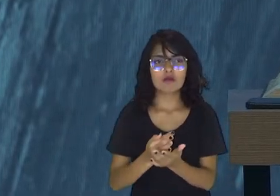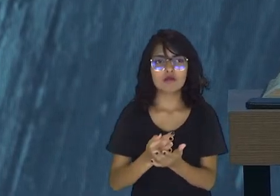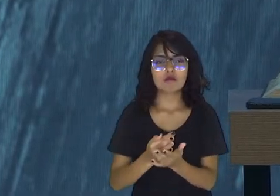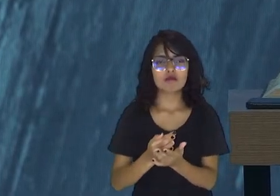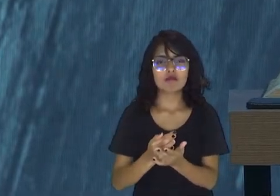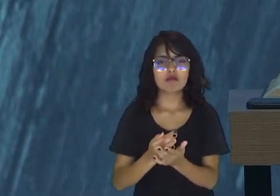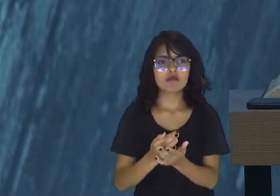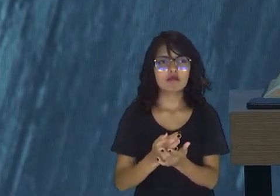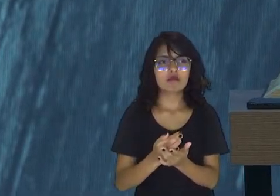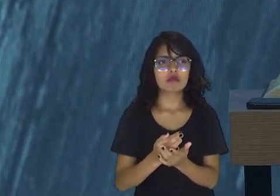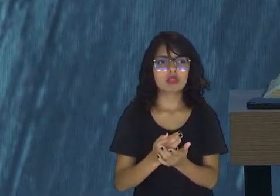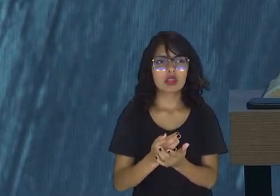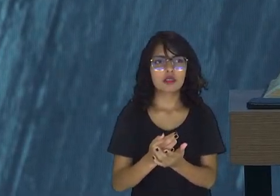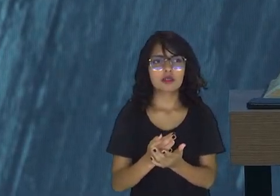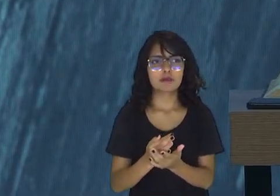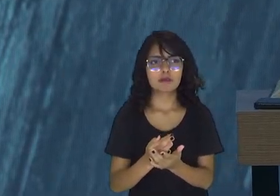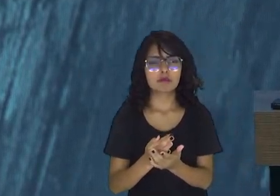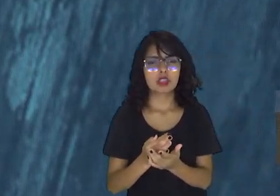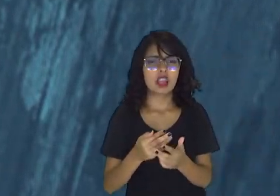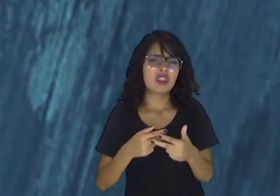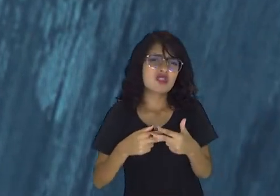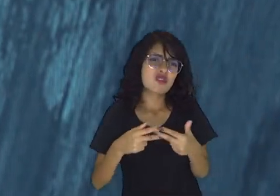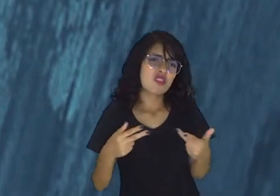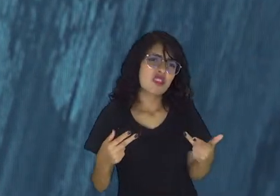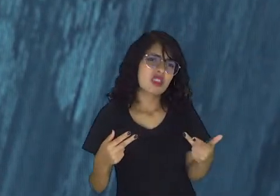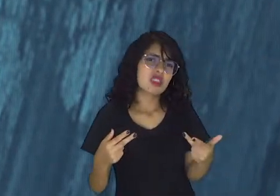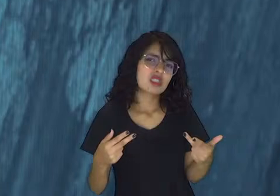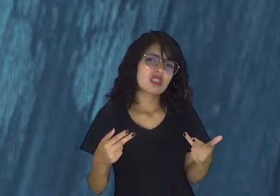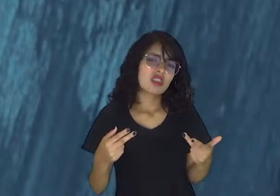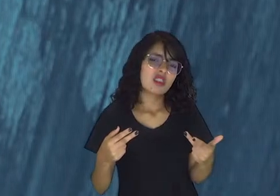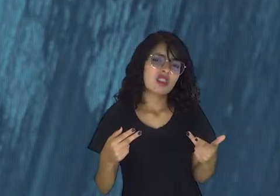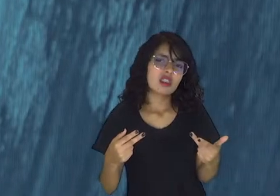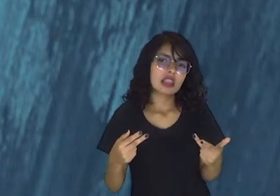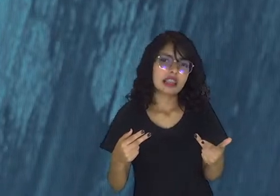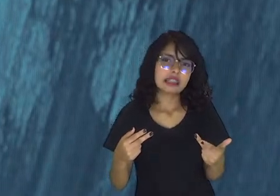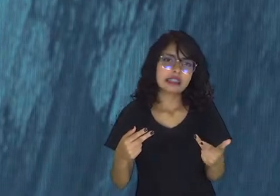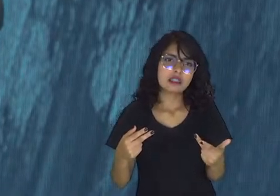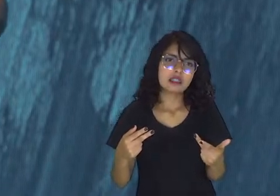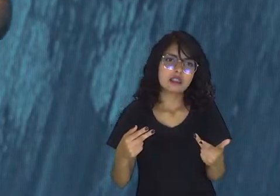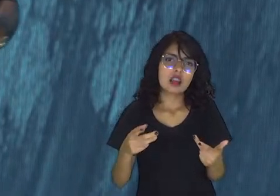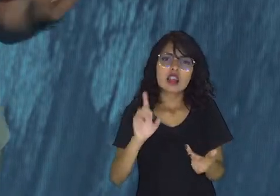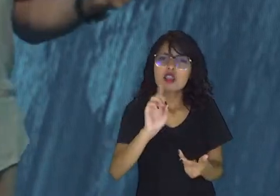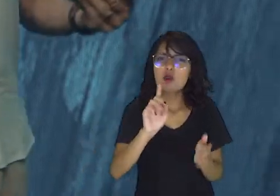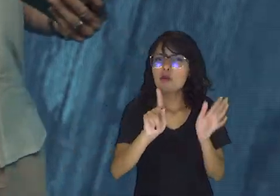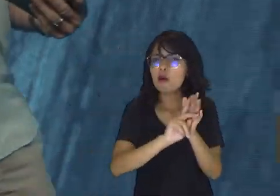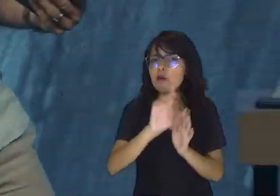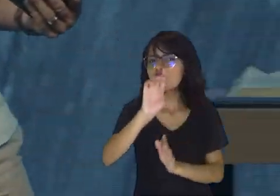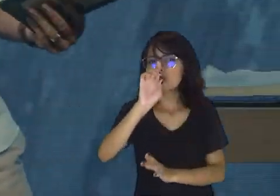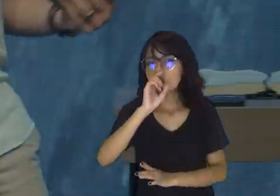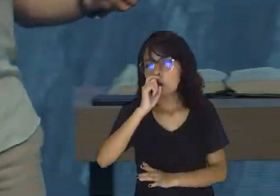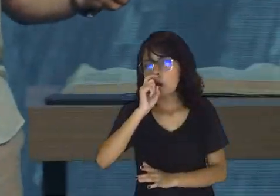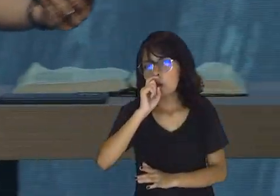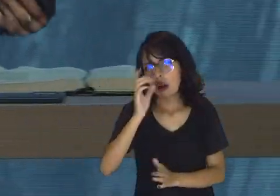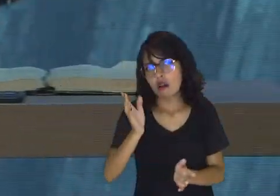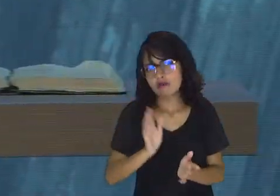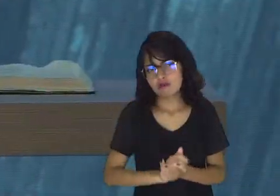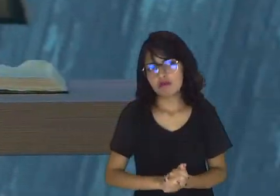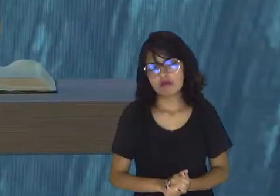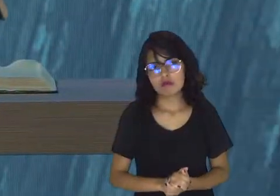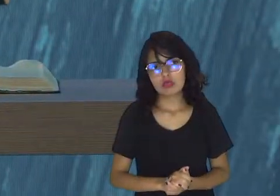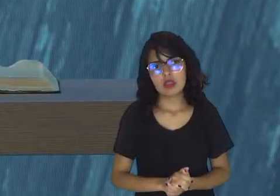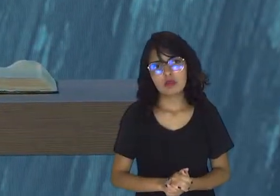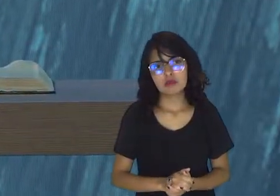simplesmente em coisas que não nasceram no coração do Pai. É tão maravilhoso saber que eu